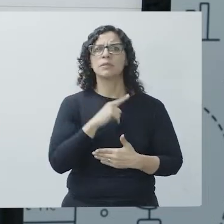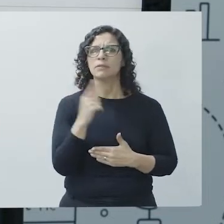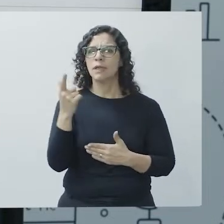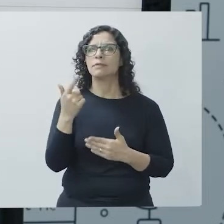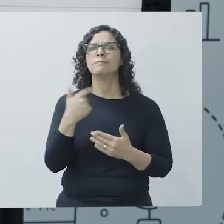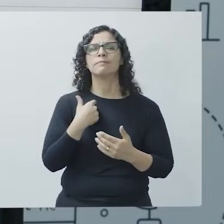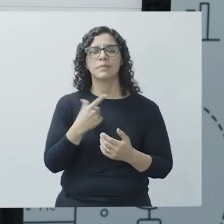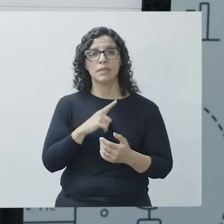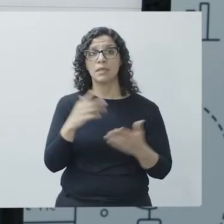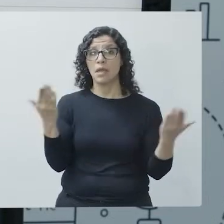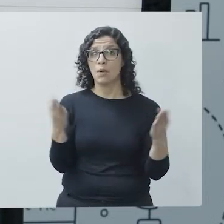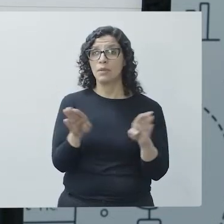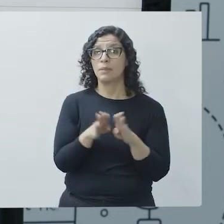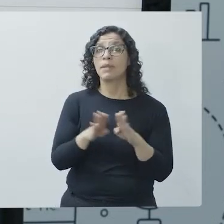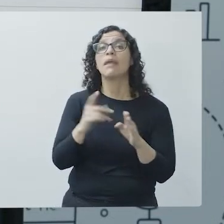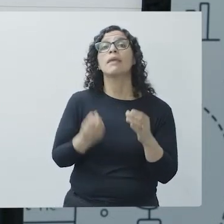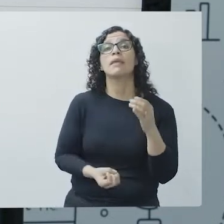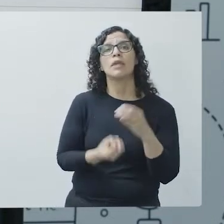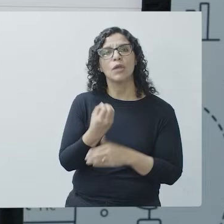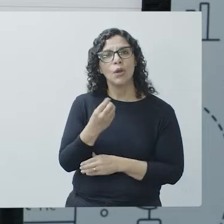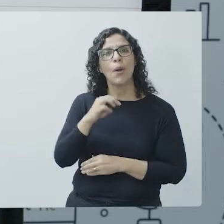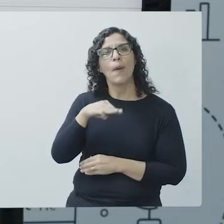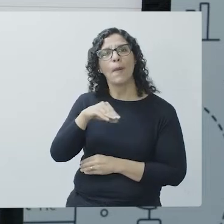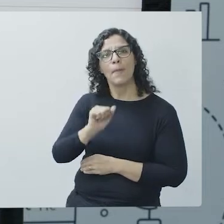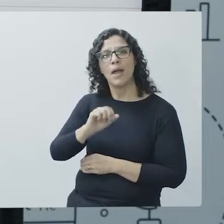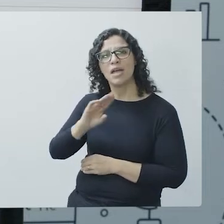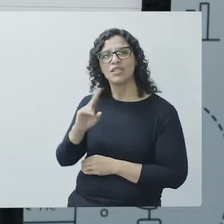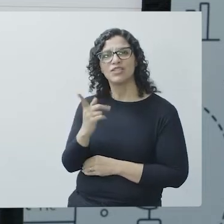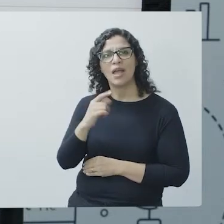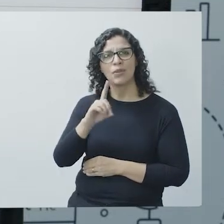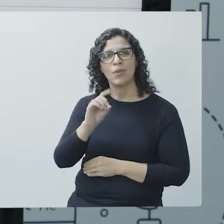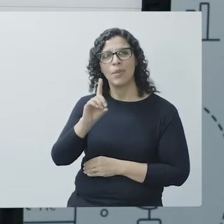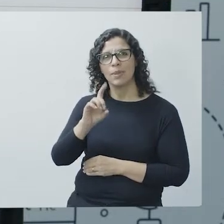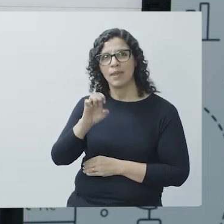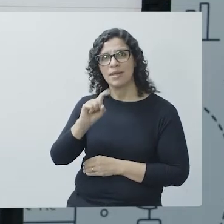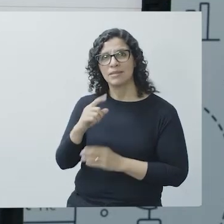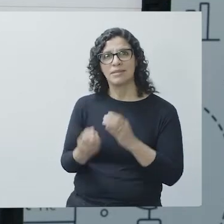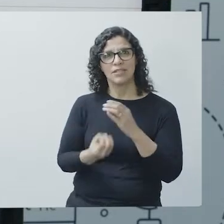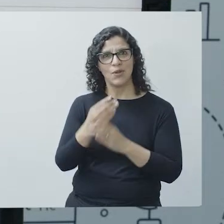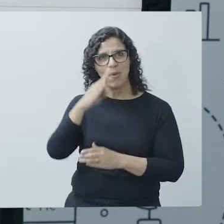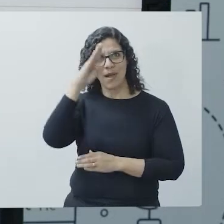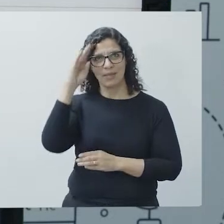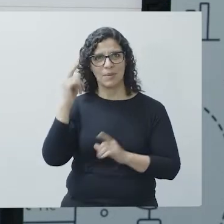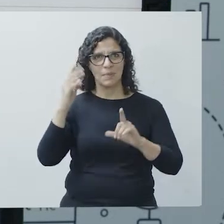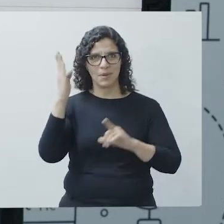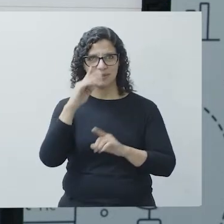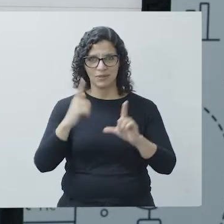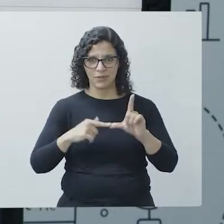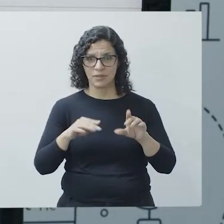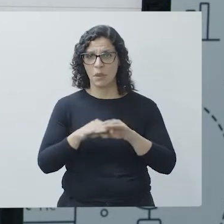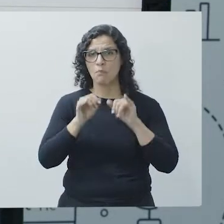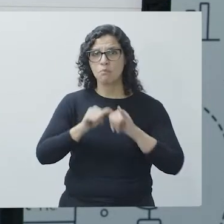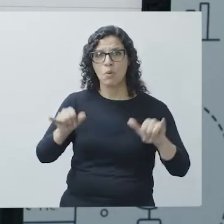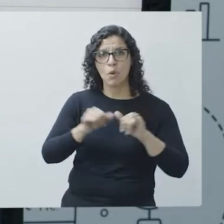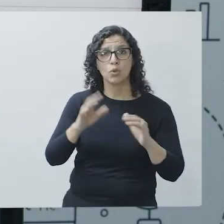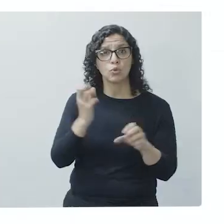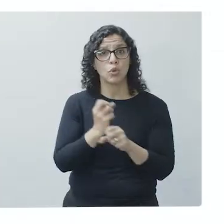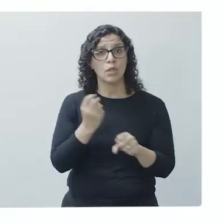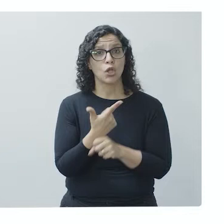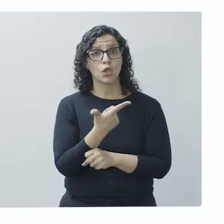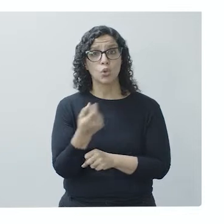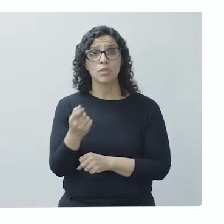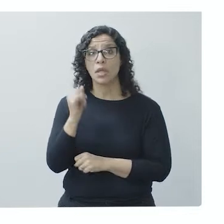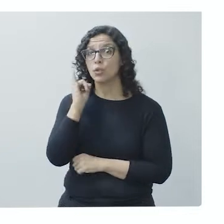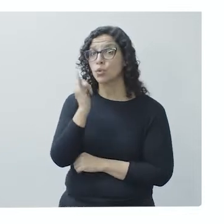nessa academia. E olha só, foi o Machado de Assis que fundou essa academia. Então, publicou mais de 200